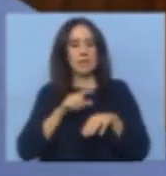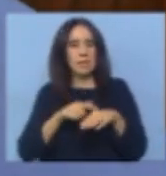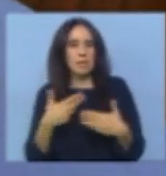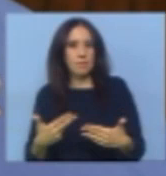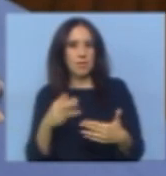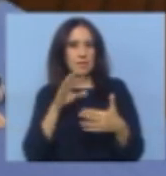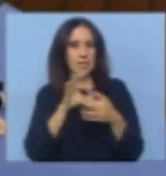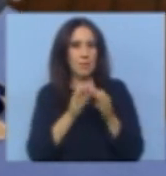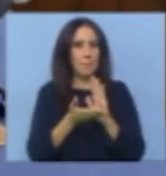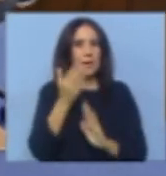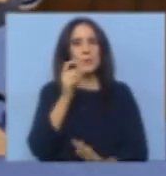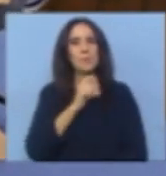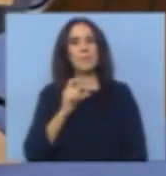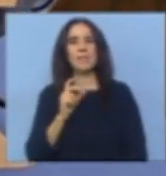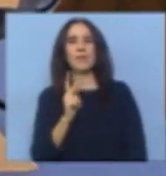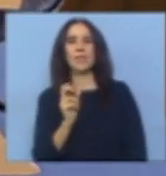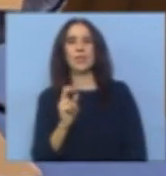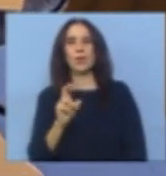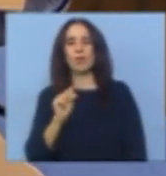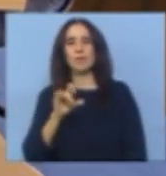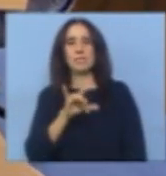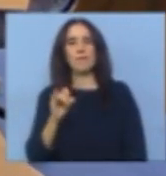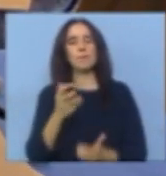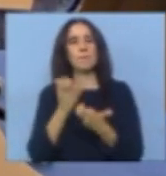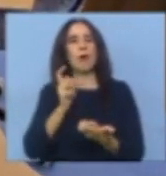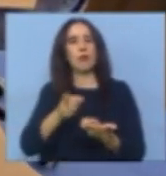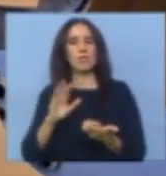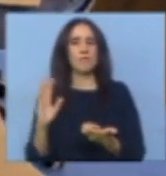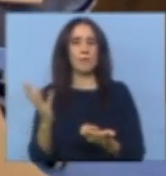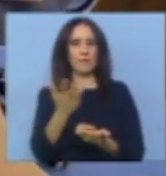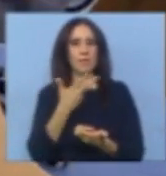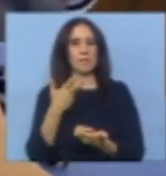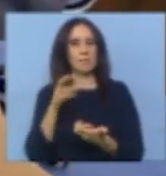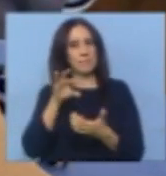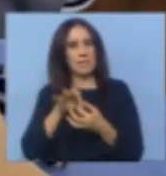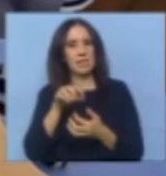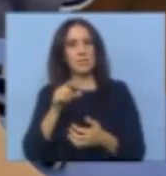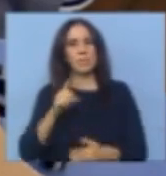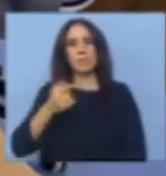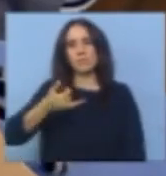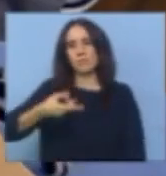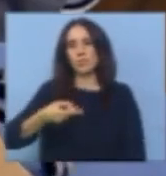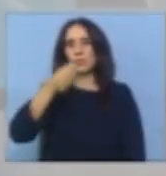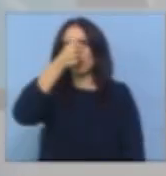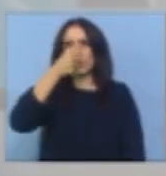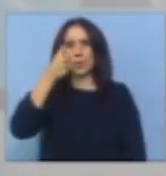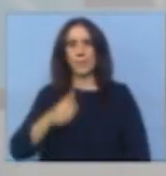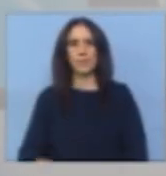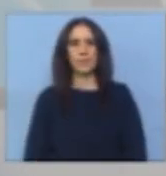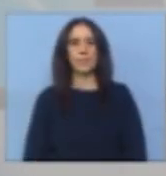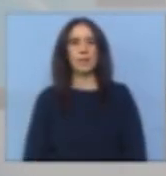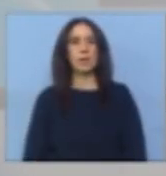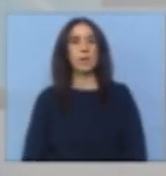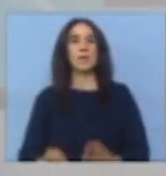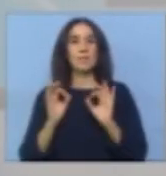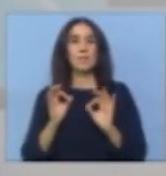temporalidade. Padre Vítor Gonçalves, o que é que há a destacar em termos de envolvente para este 29º domingo? No fundo, essa